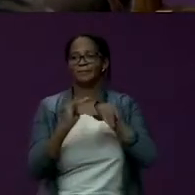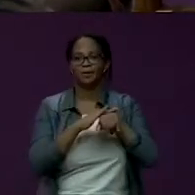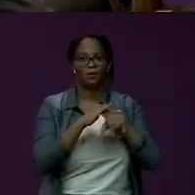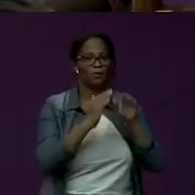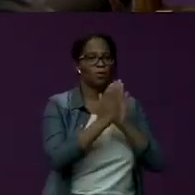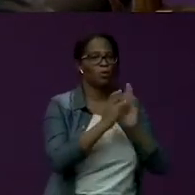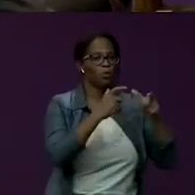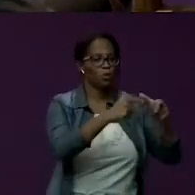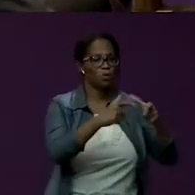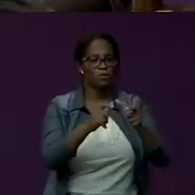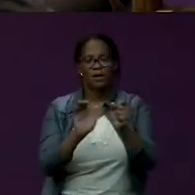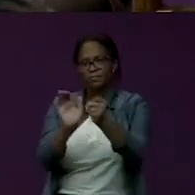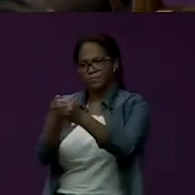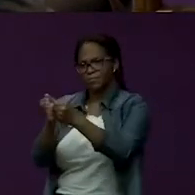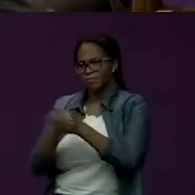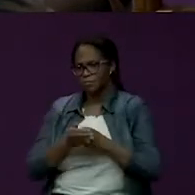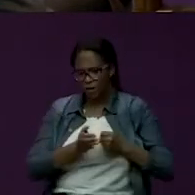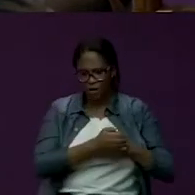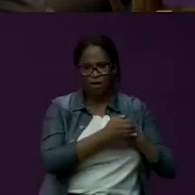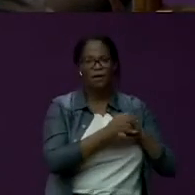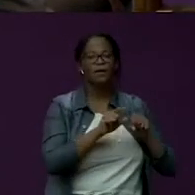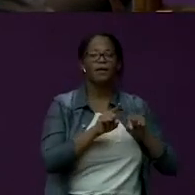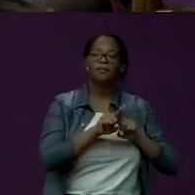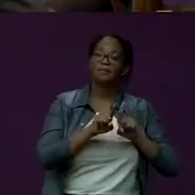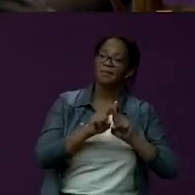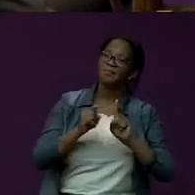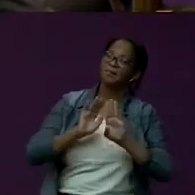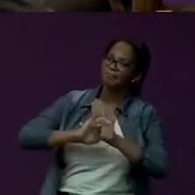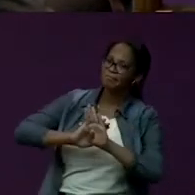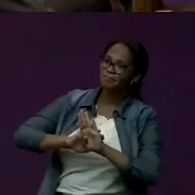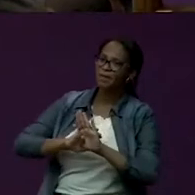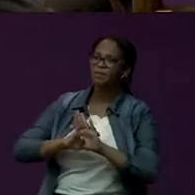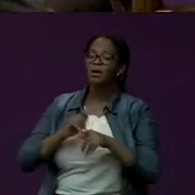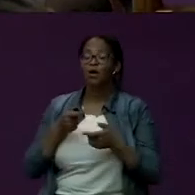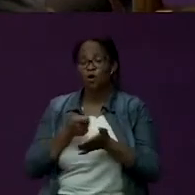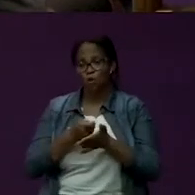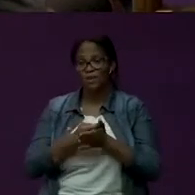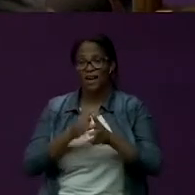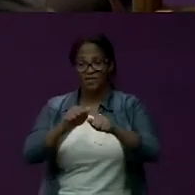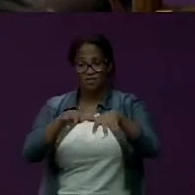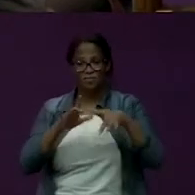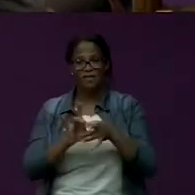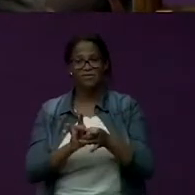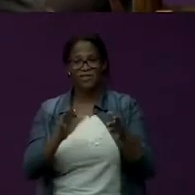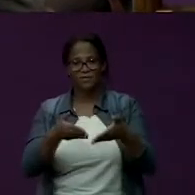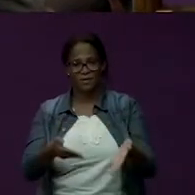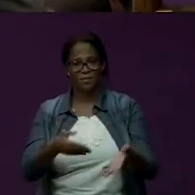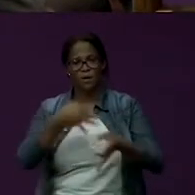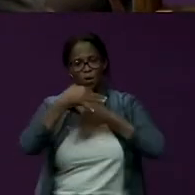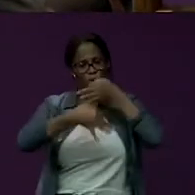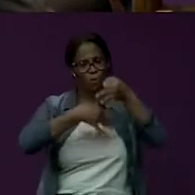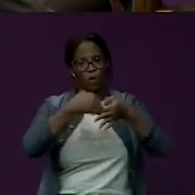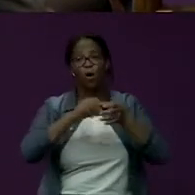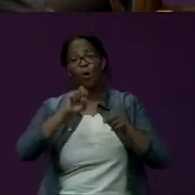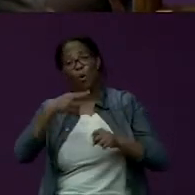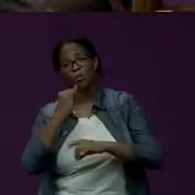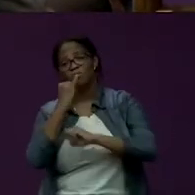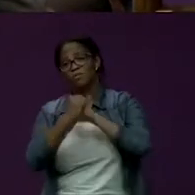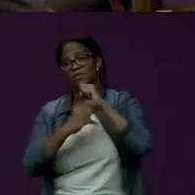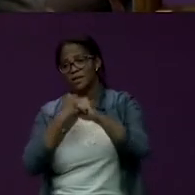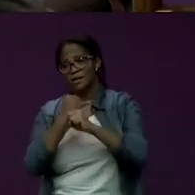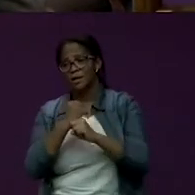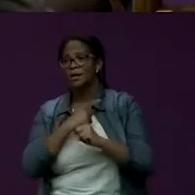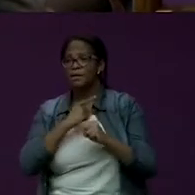nos ambientes restritos, nos bastidores, a gente tem que ter espaços como esse aqui, né? Mesmo que seja via internet. Tem